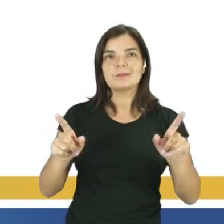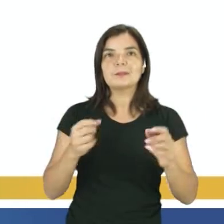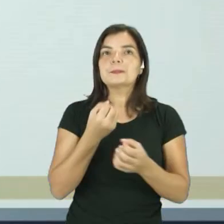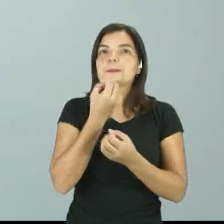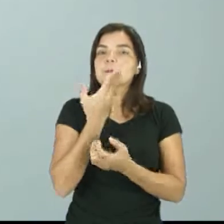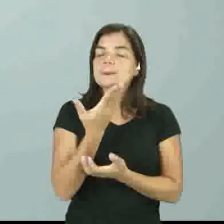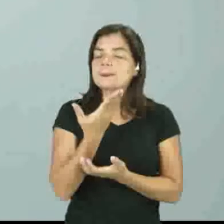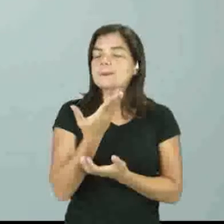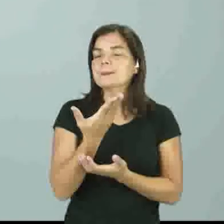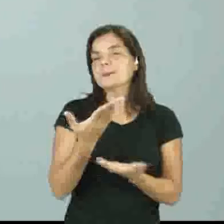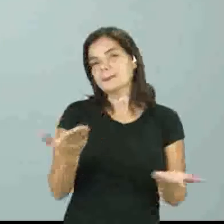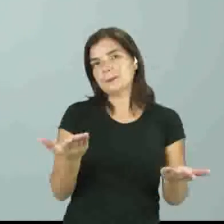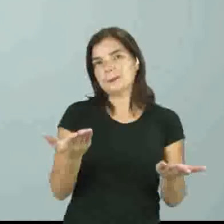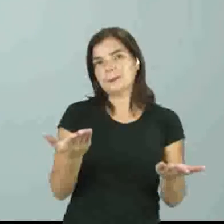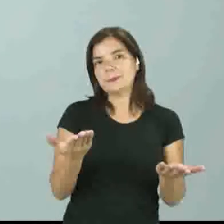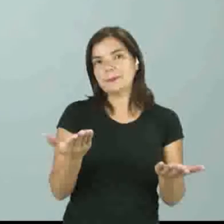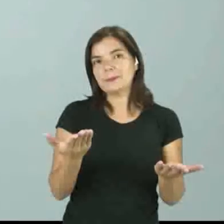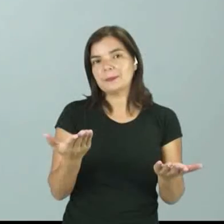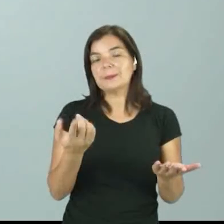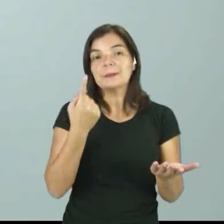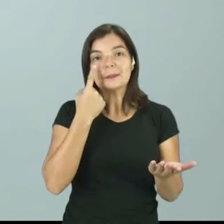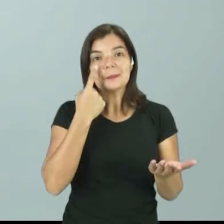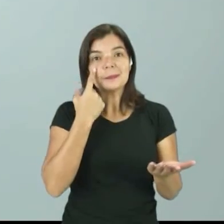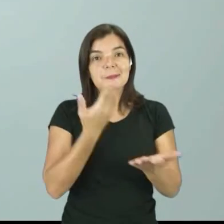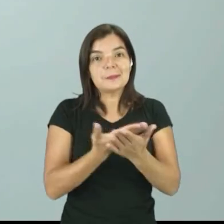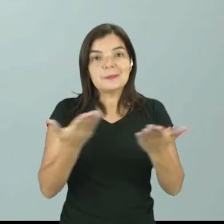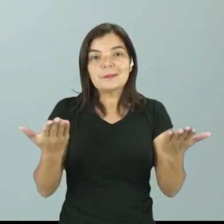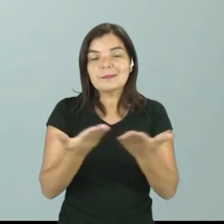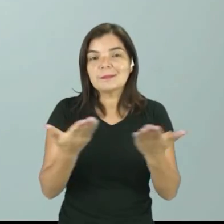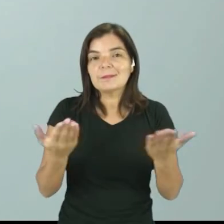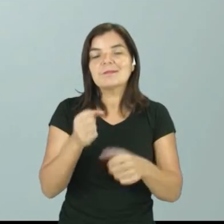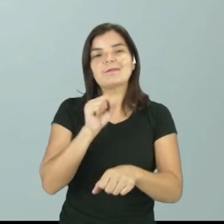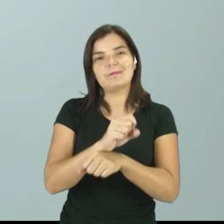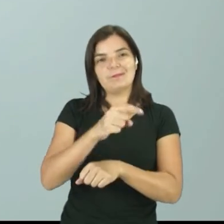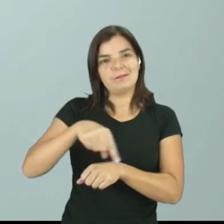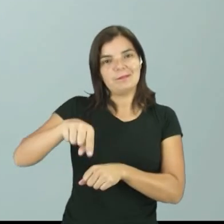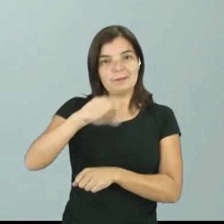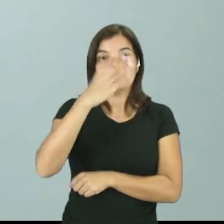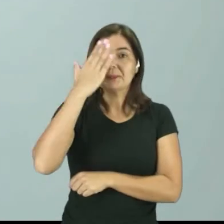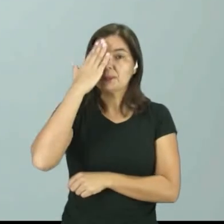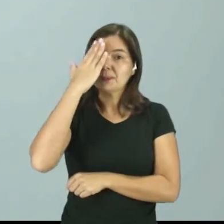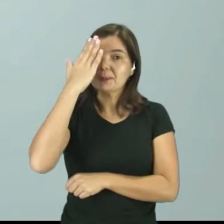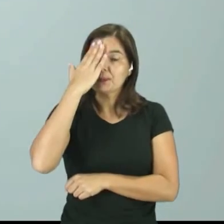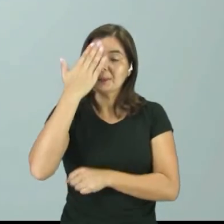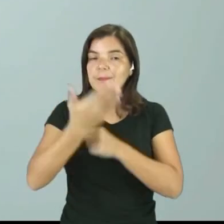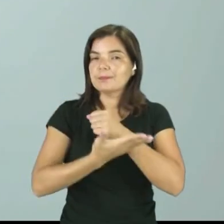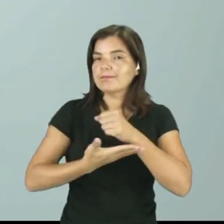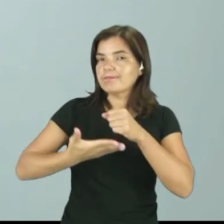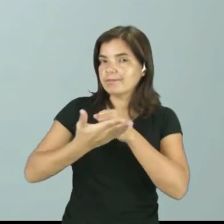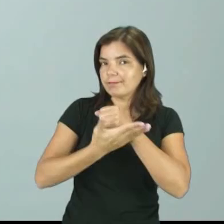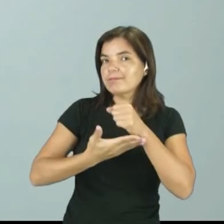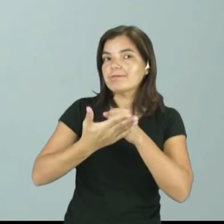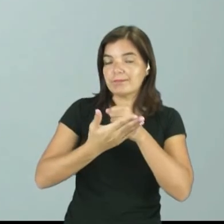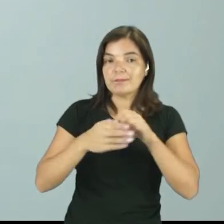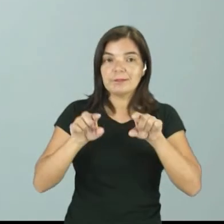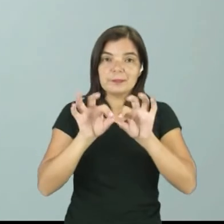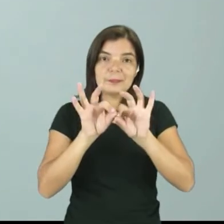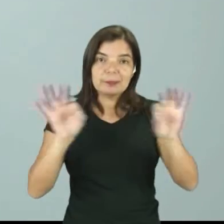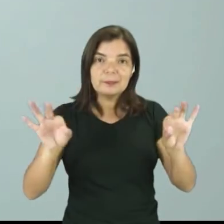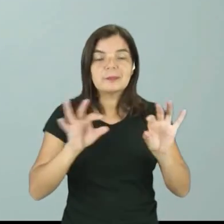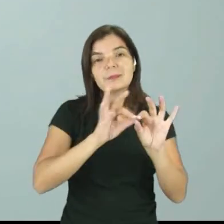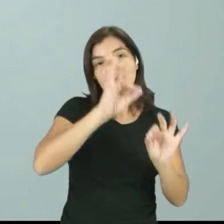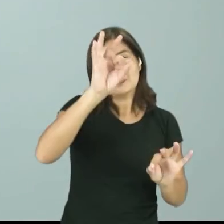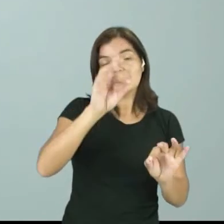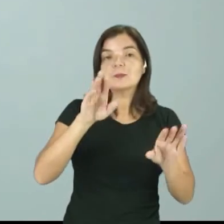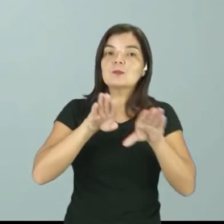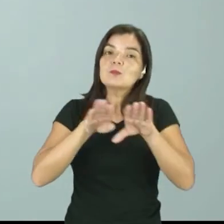relativas. Então, voltando aqui para mim, essa foi nossa aula de hoje. Espero que você tenha compreendido aí o básico das posições relativas entre retas